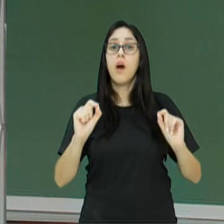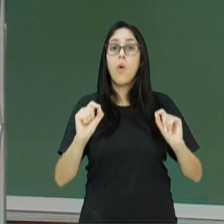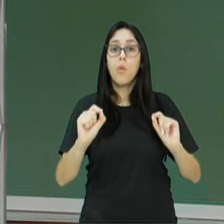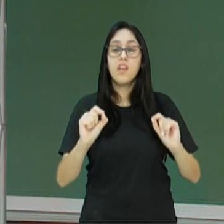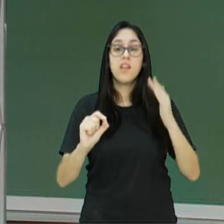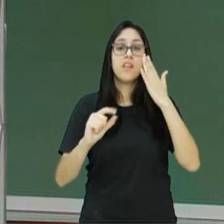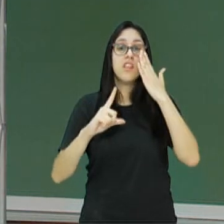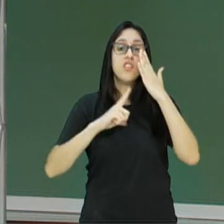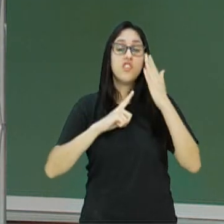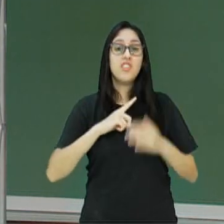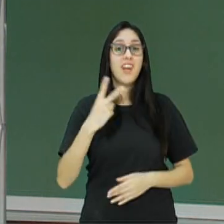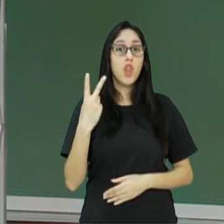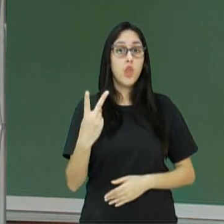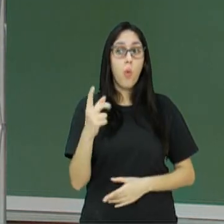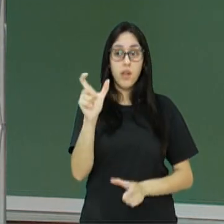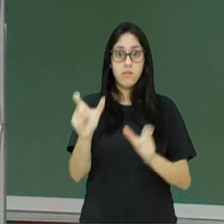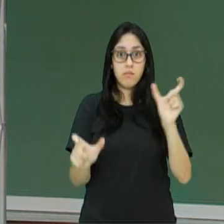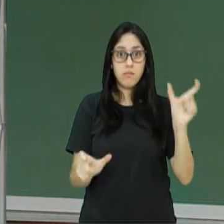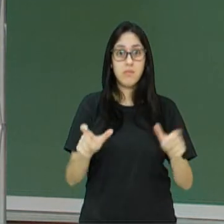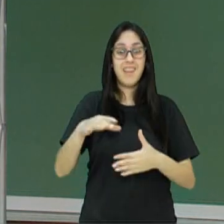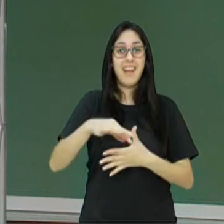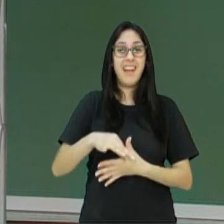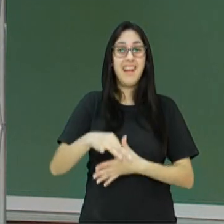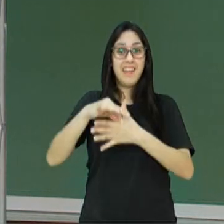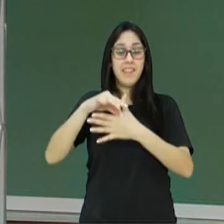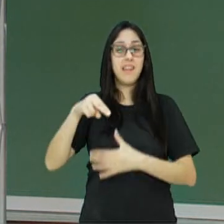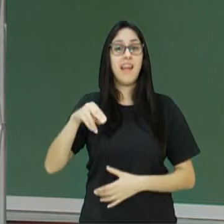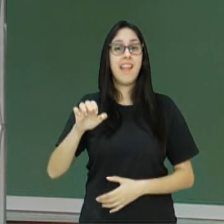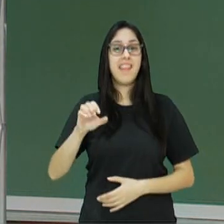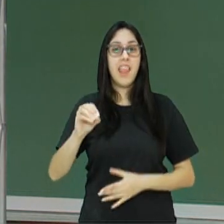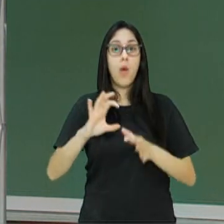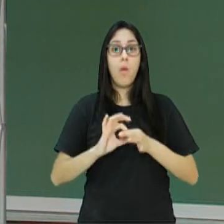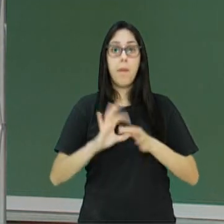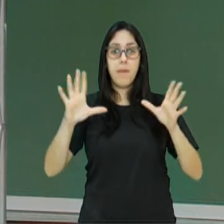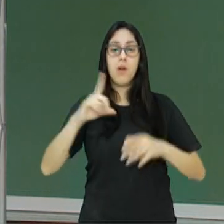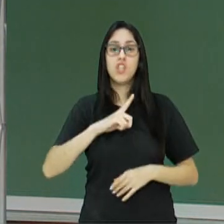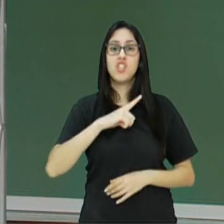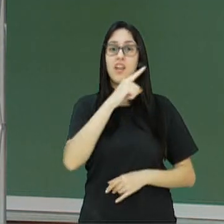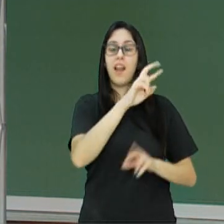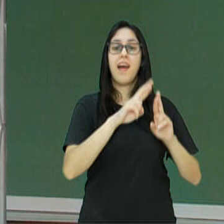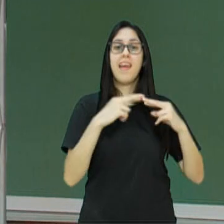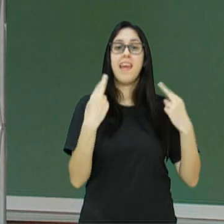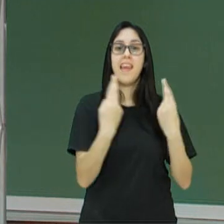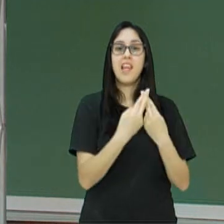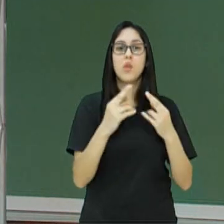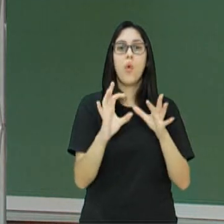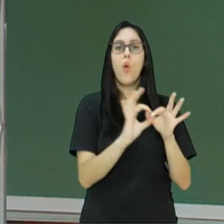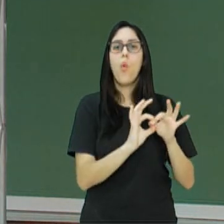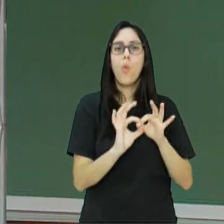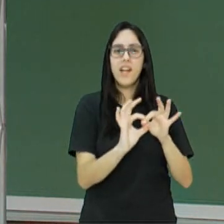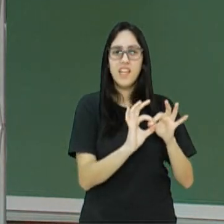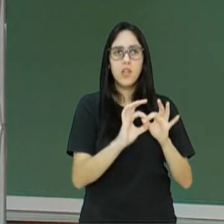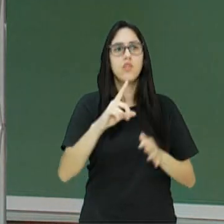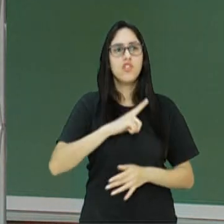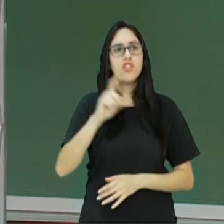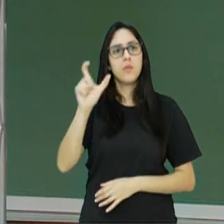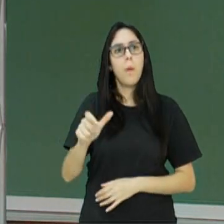dois líderes neoliberais no poder. No Reino Unido, Margaret Thatcher, ascendendo ao poder